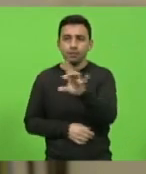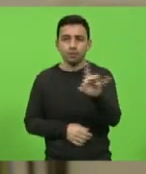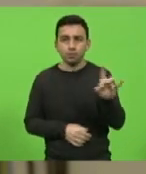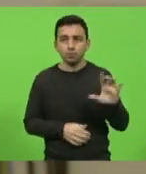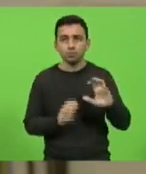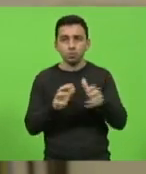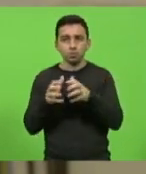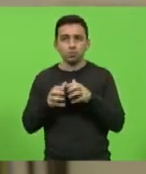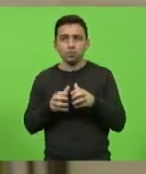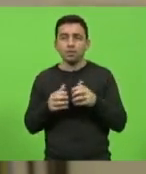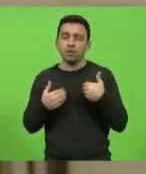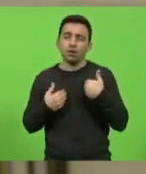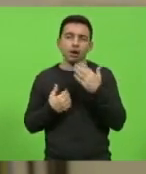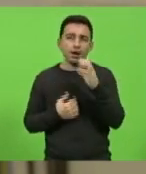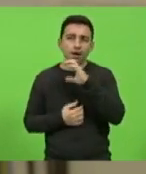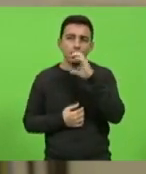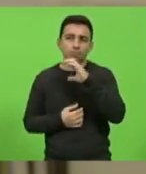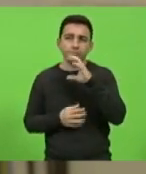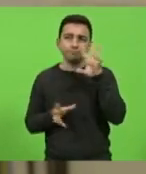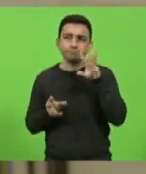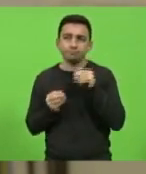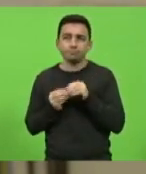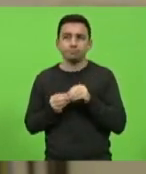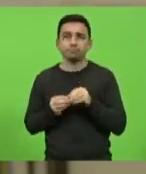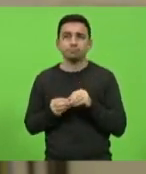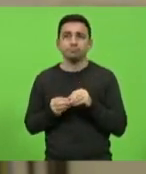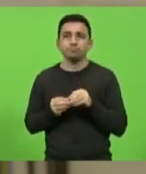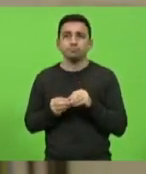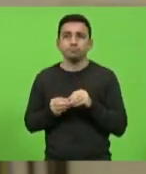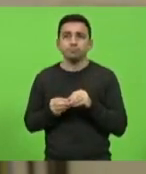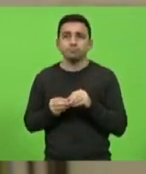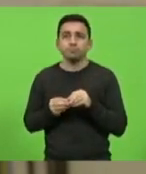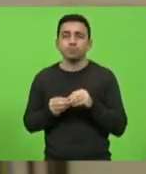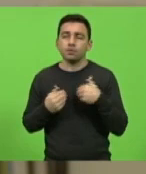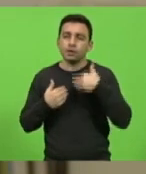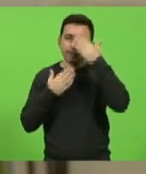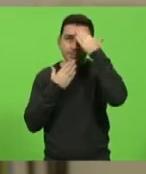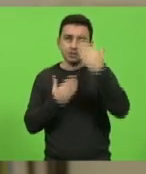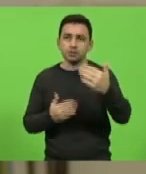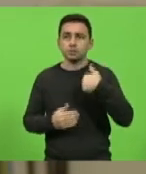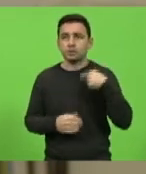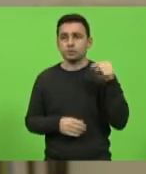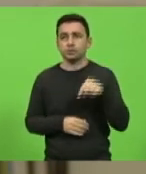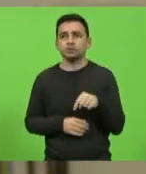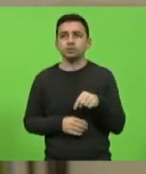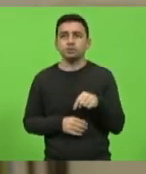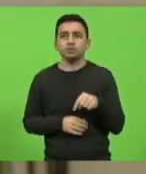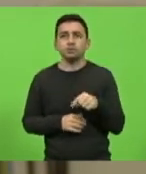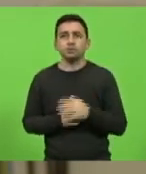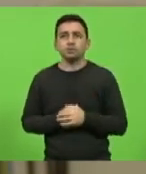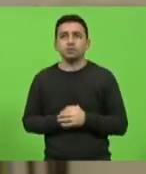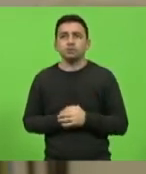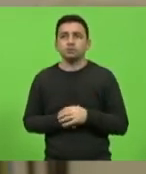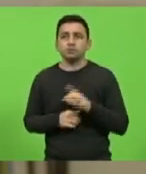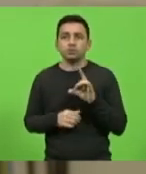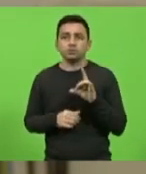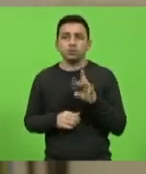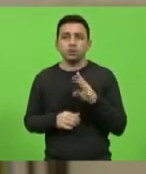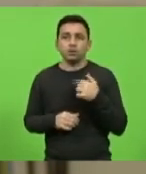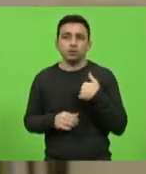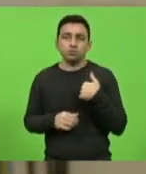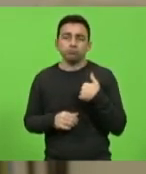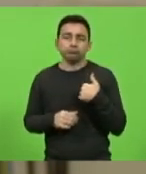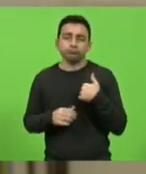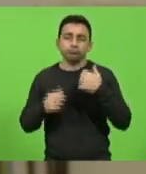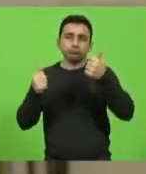Parlamento. Então, de forma muito breve, de forma muito resumida, Excelência, agradeço a oportunidade e só faço este contraponto de